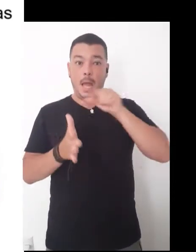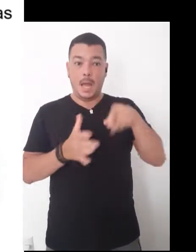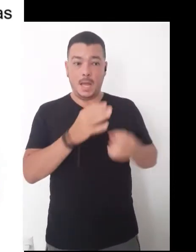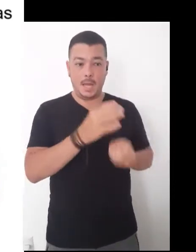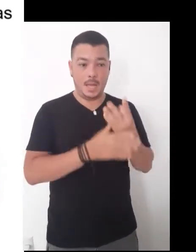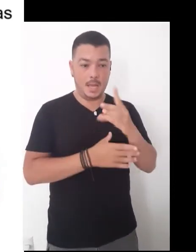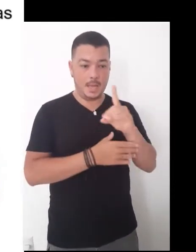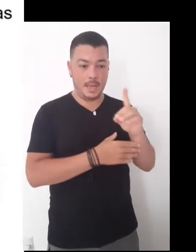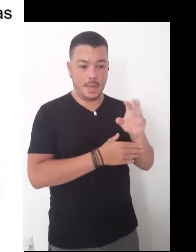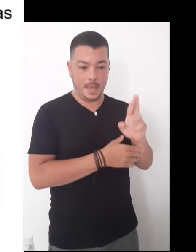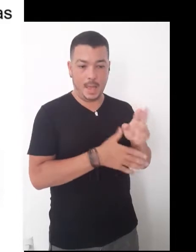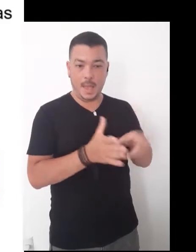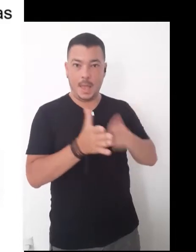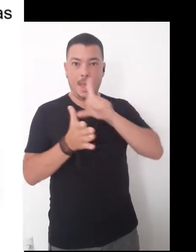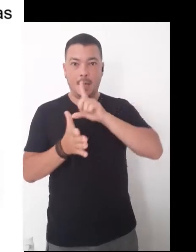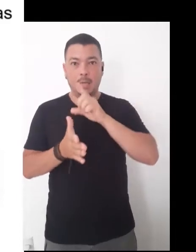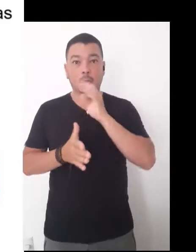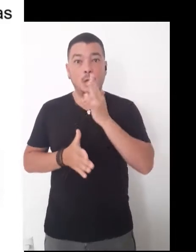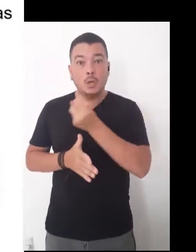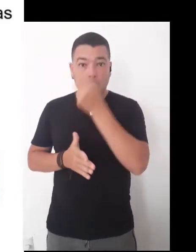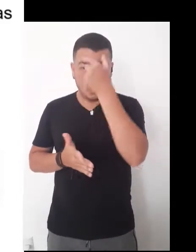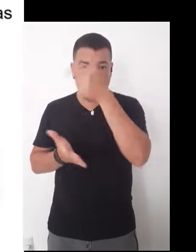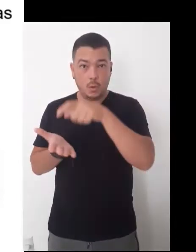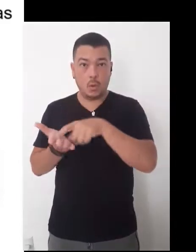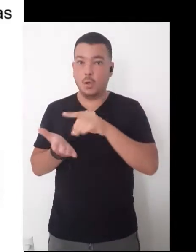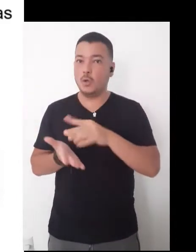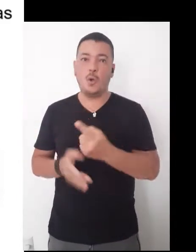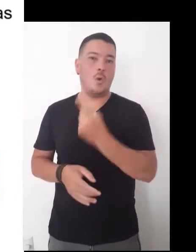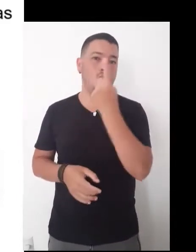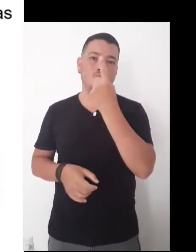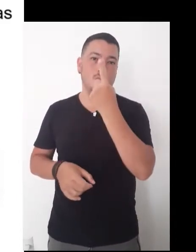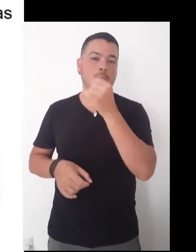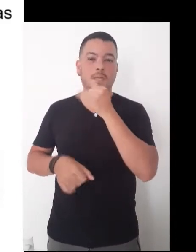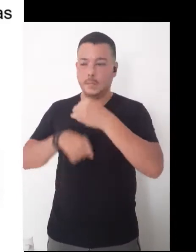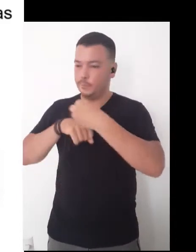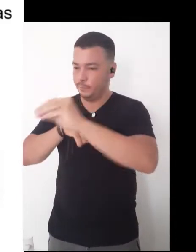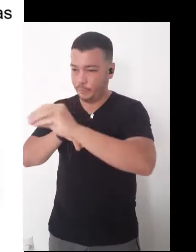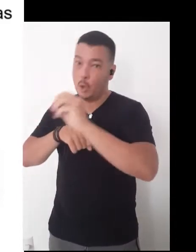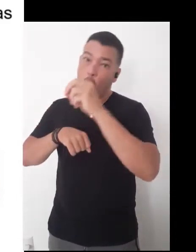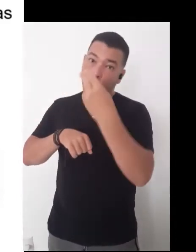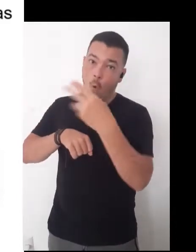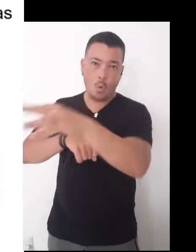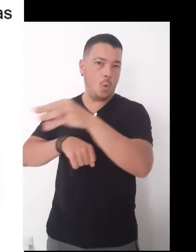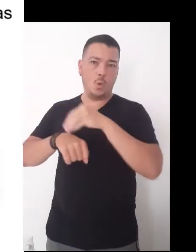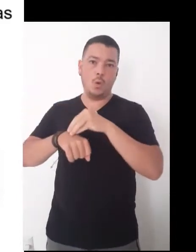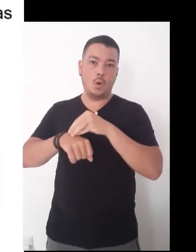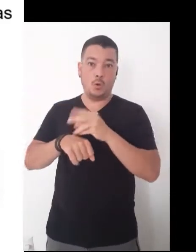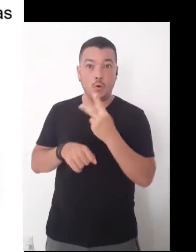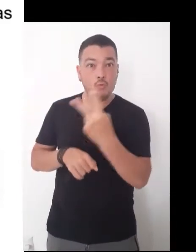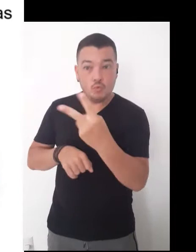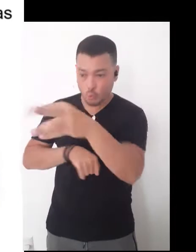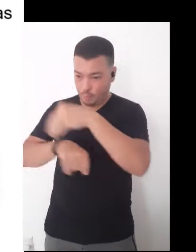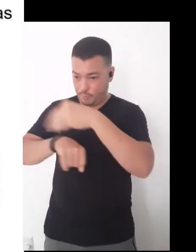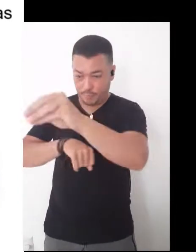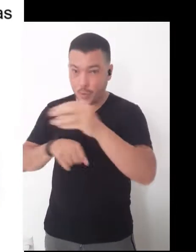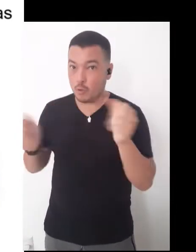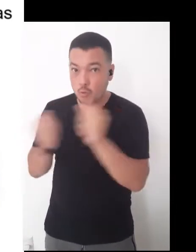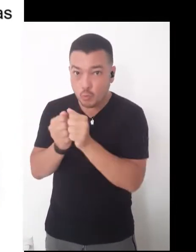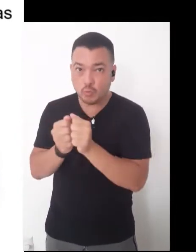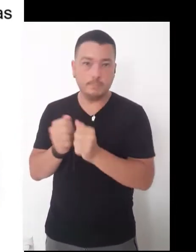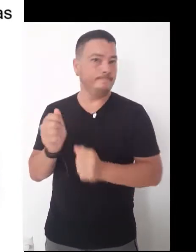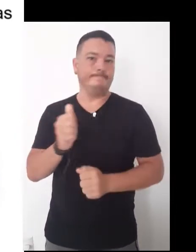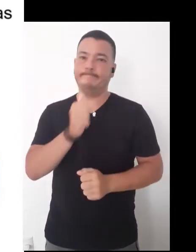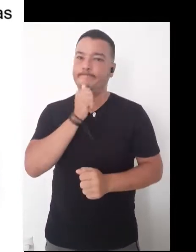tecnologia DDR, as memórias só conseguiam fazer uma tarefa por ciclo. Ou enviar um dado, ou receber um dado. Então é bem legal.